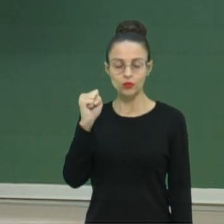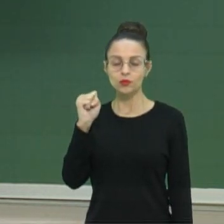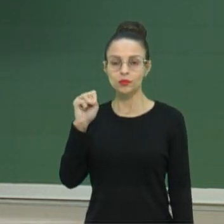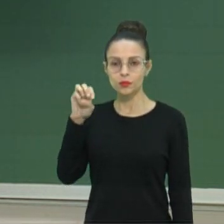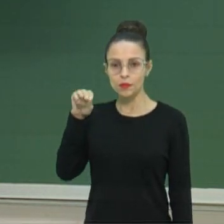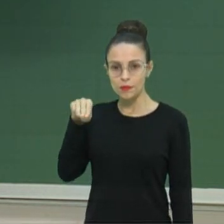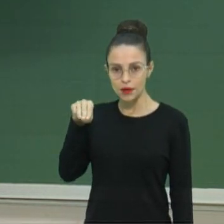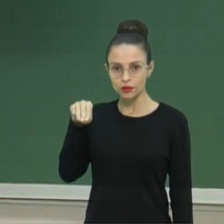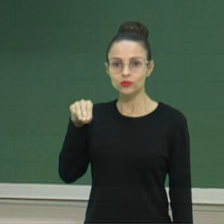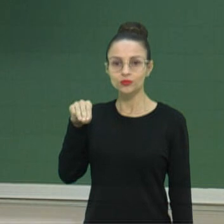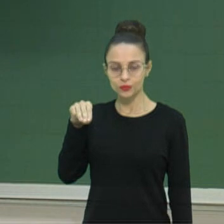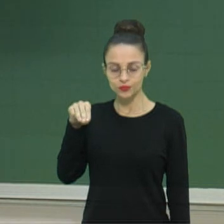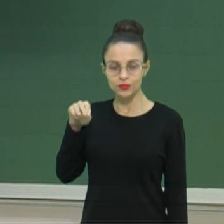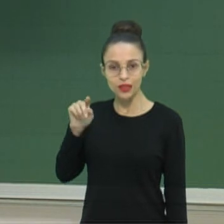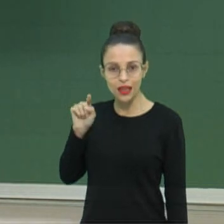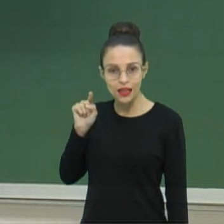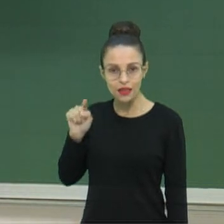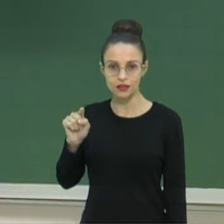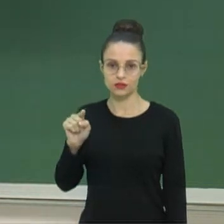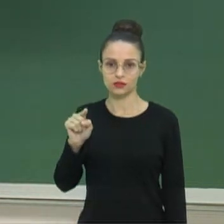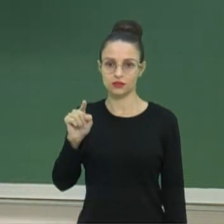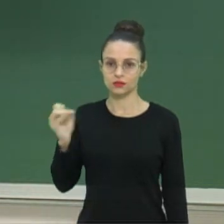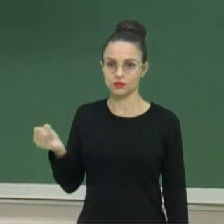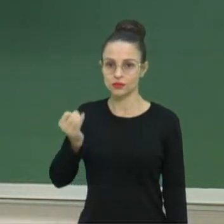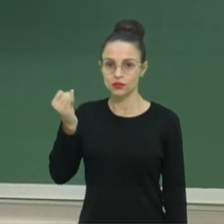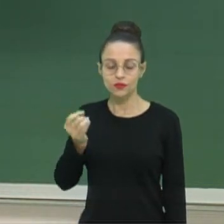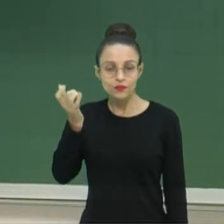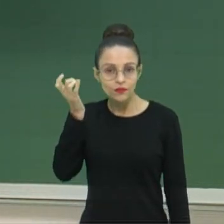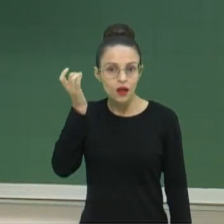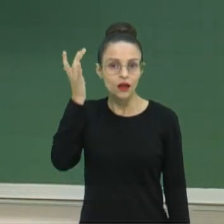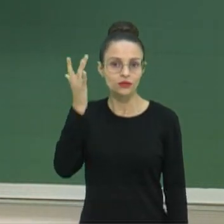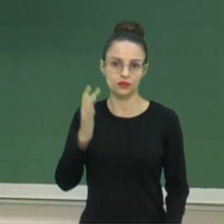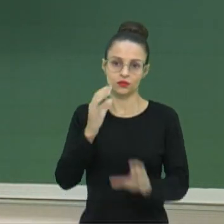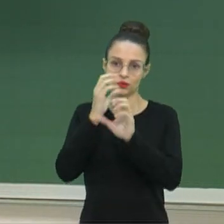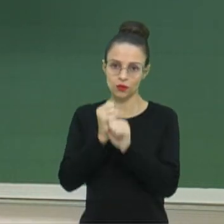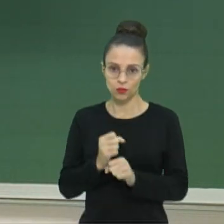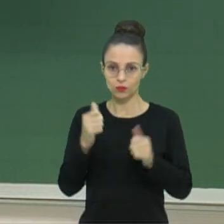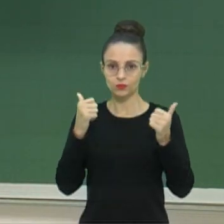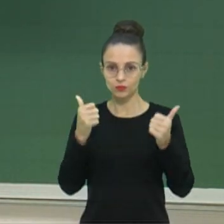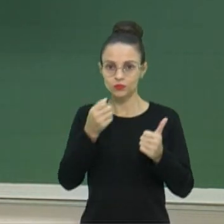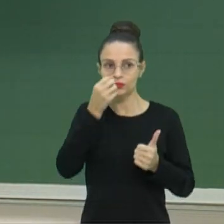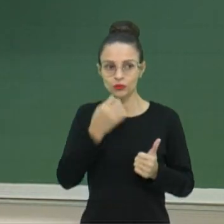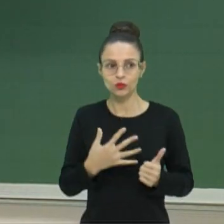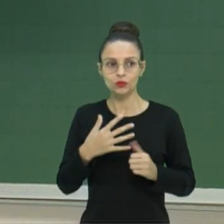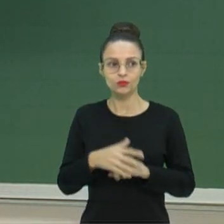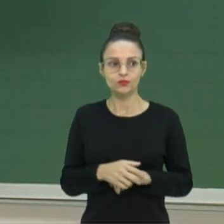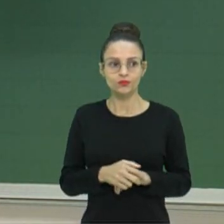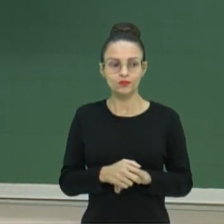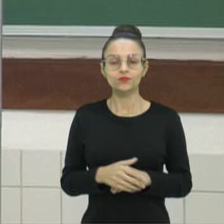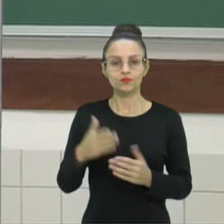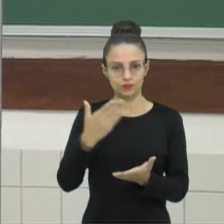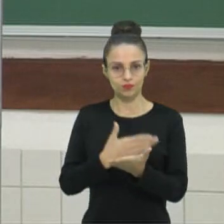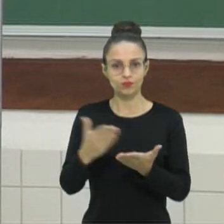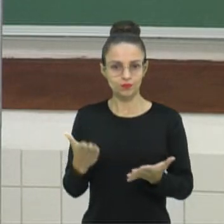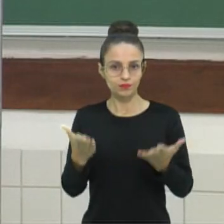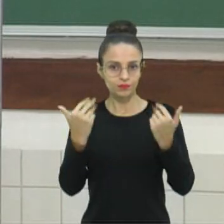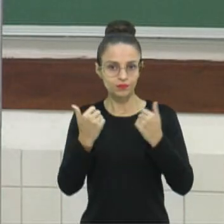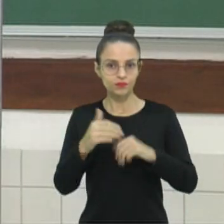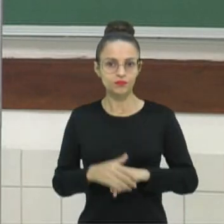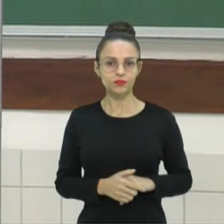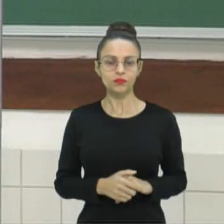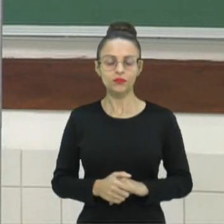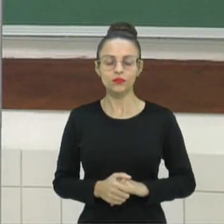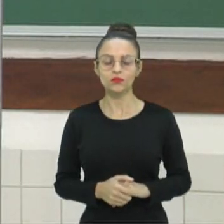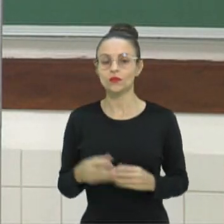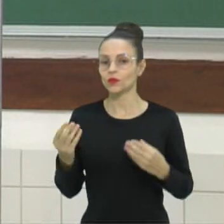0,8 metros do solo. Essa aqui é a grande sacada. Isso facilita muito o meu cálculo, tá bom? Então, vamos lá. Como é que